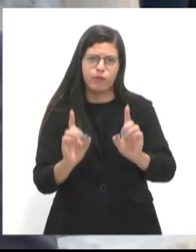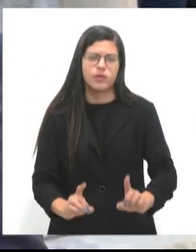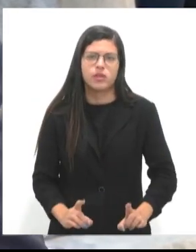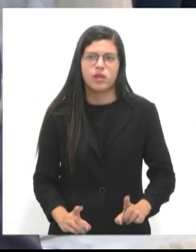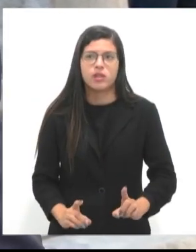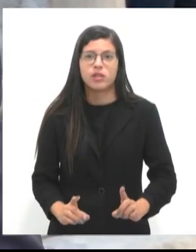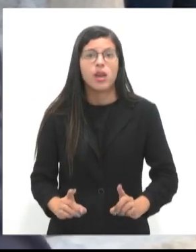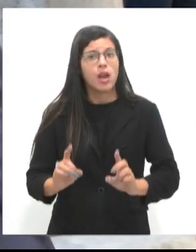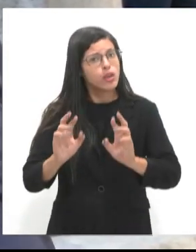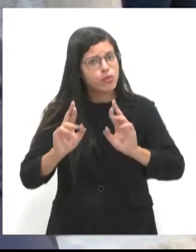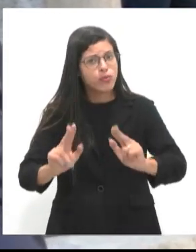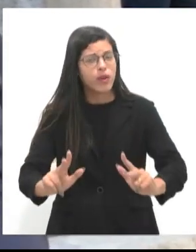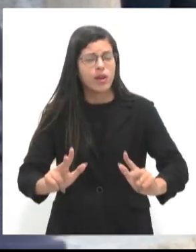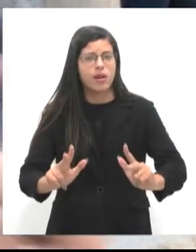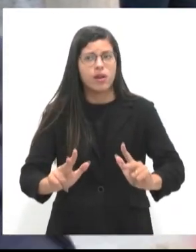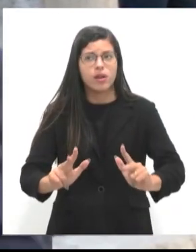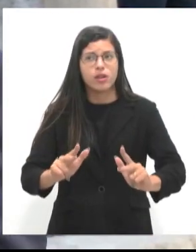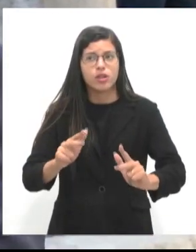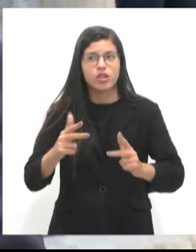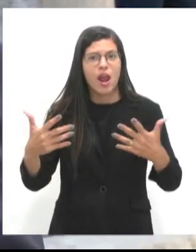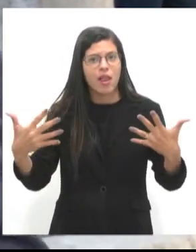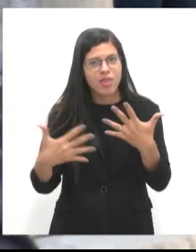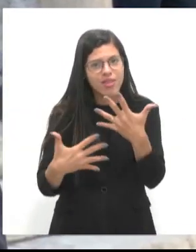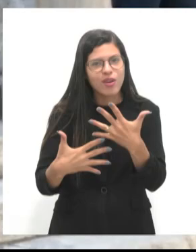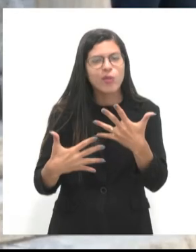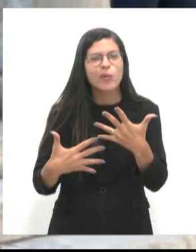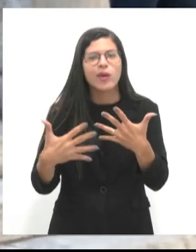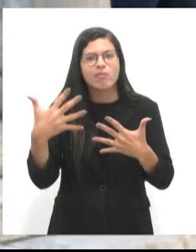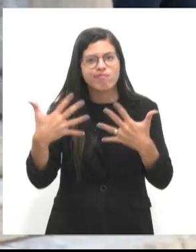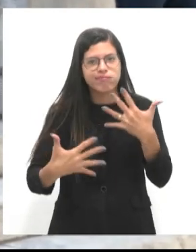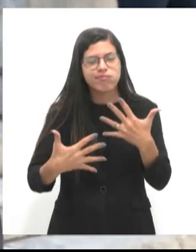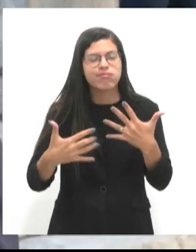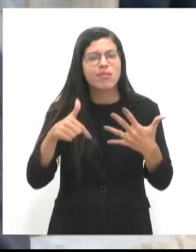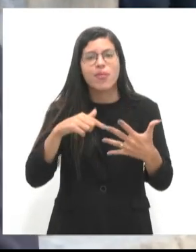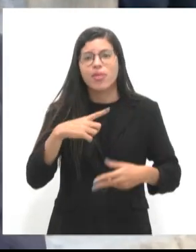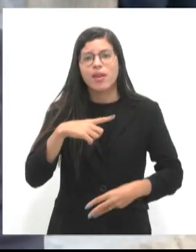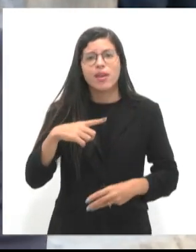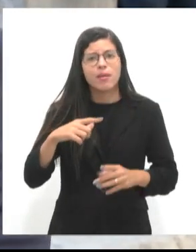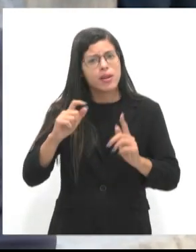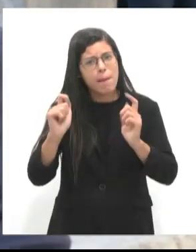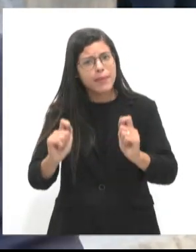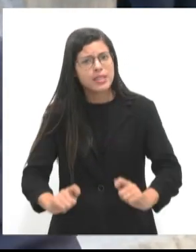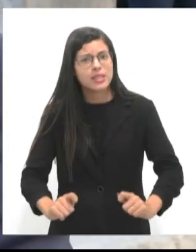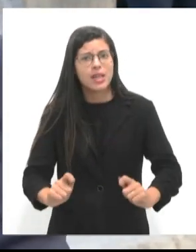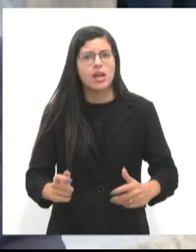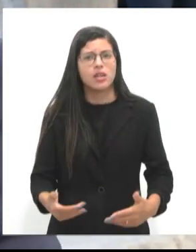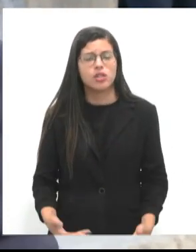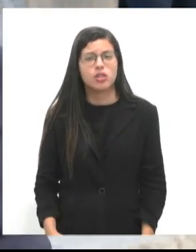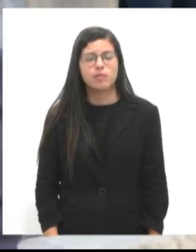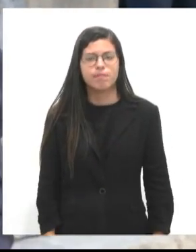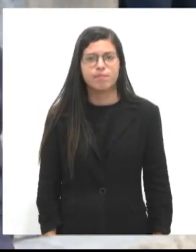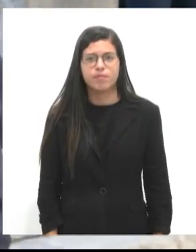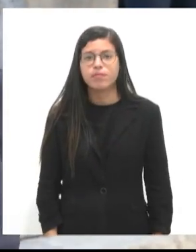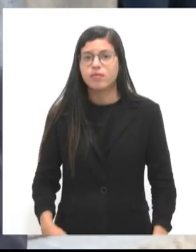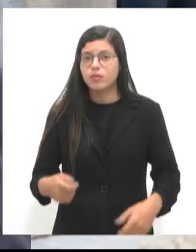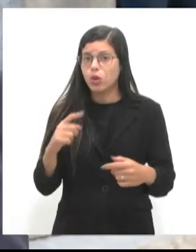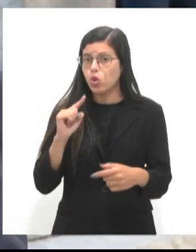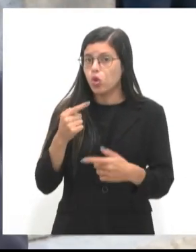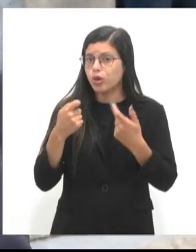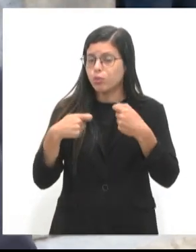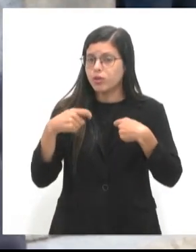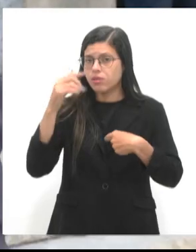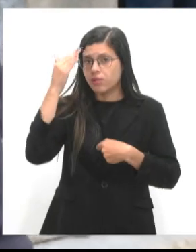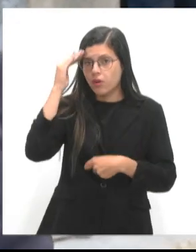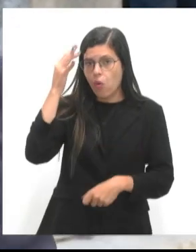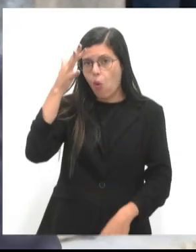ele é diferente, ele é neurodivergente, com todas as suas capacidades. Então, basta que a gente consiga entender essa